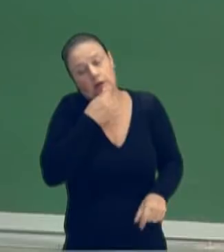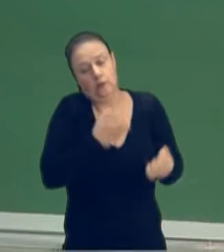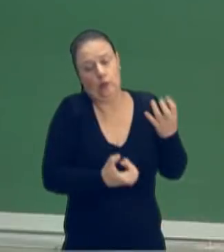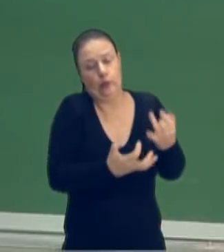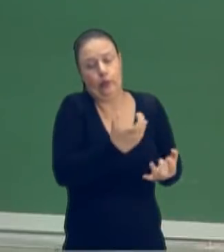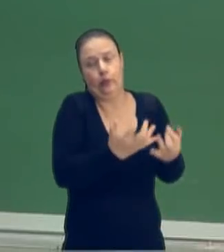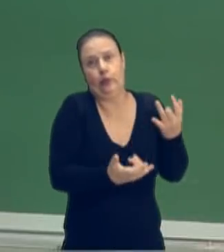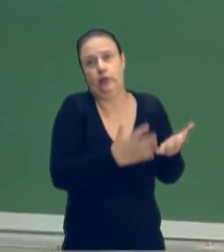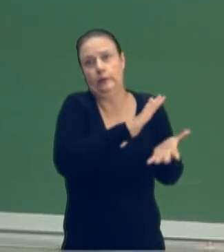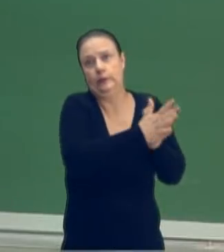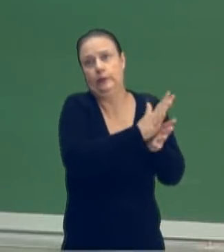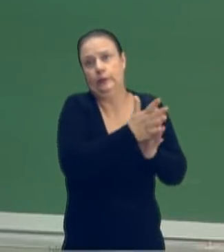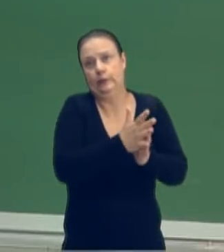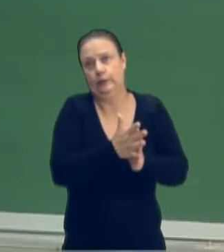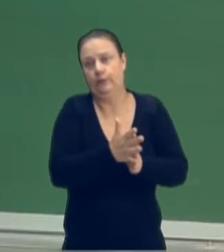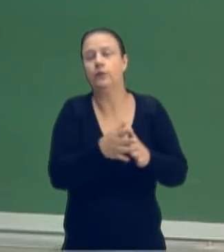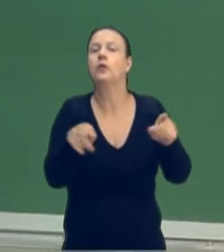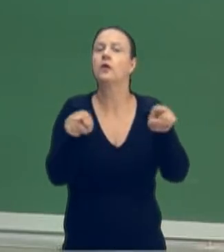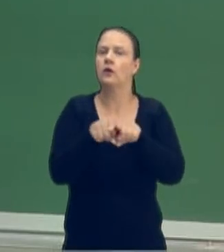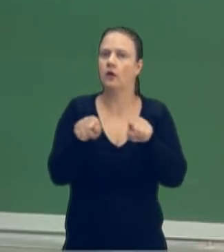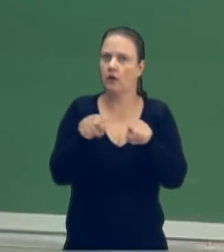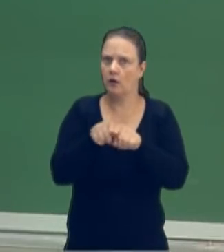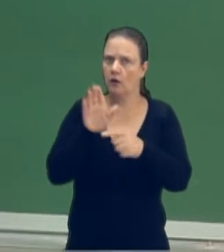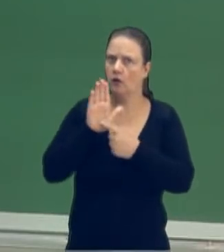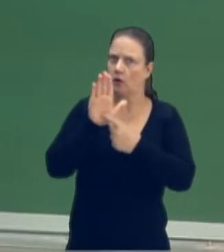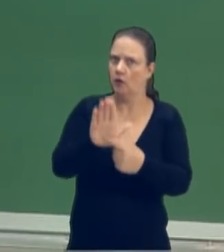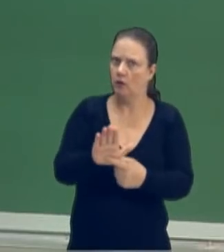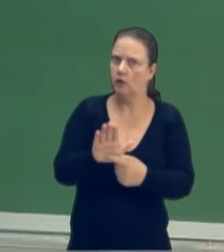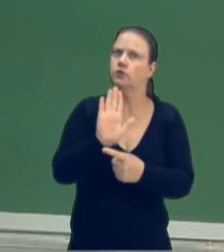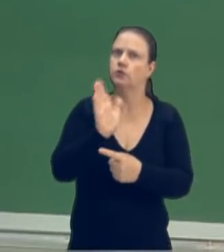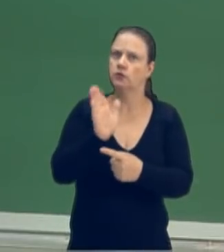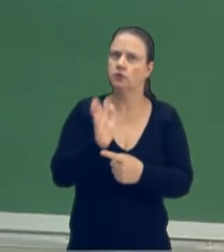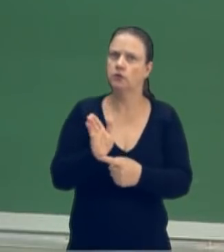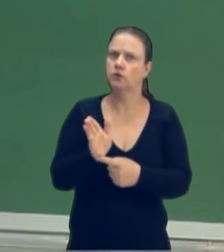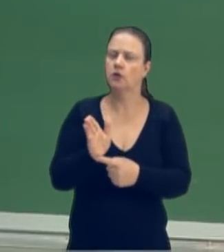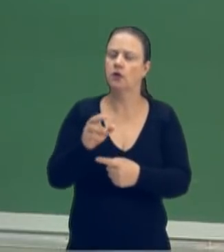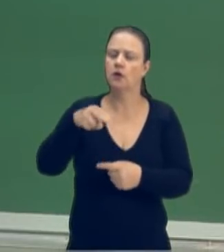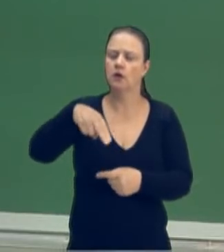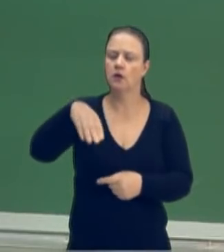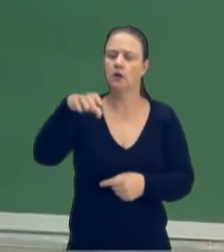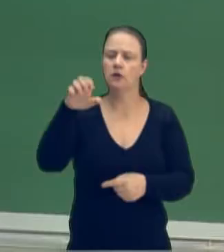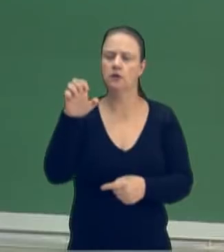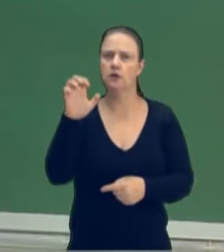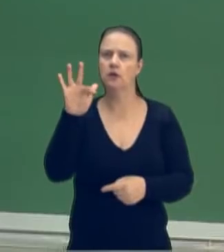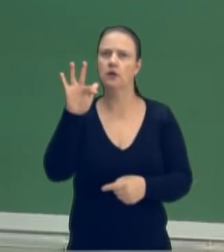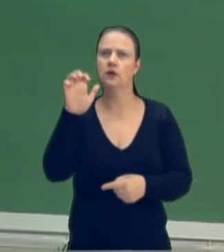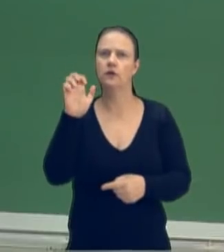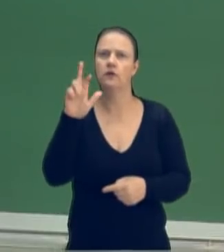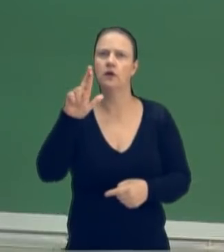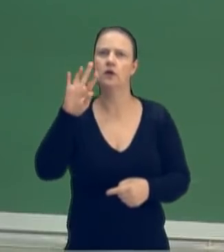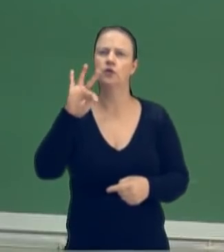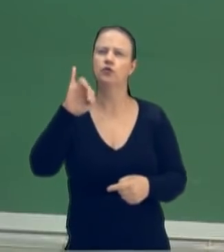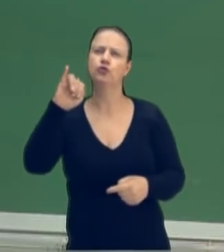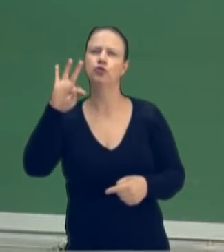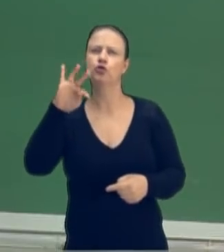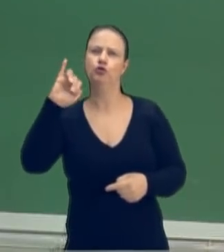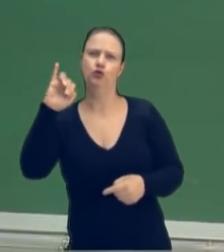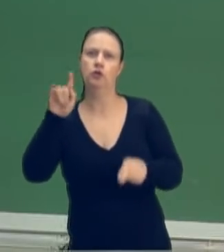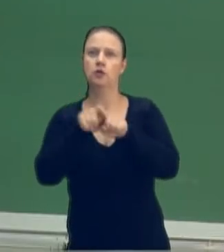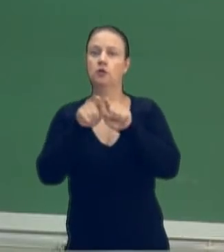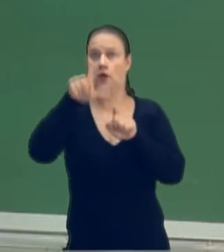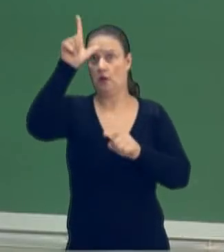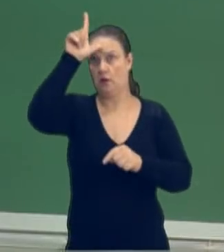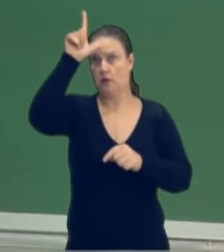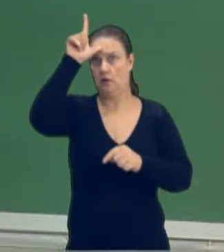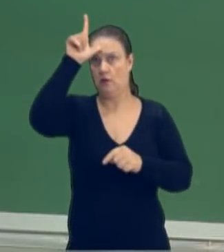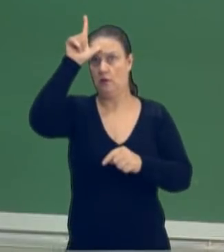outros casos, como nós mostramos no primeiro slide, do busto da Nefertiti, que estava no Museu da Alemanha, aquele outro obelisco